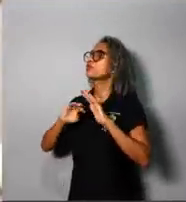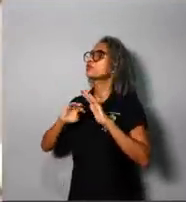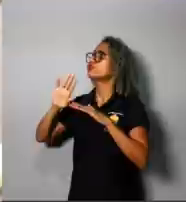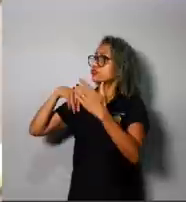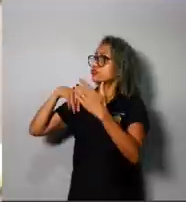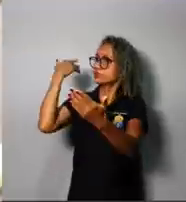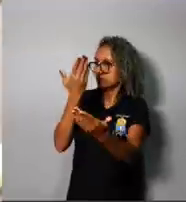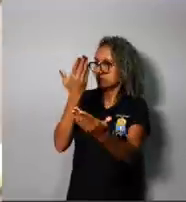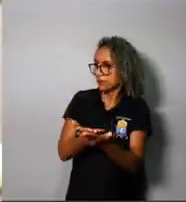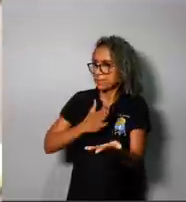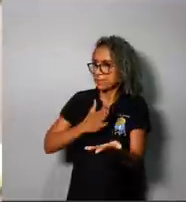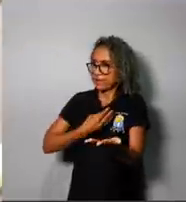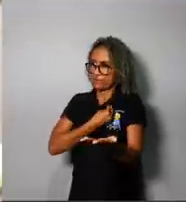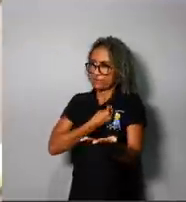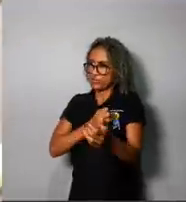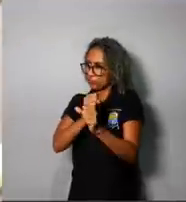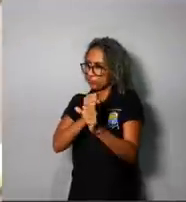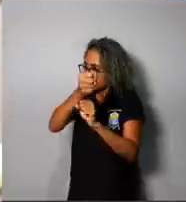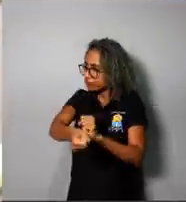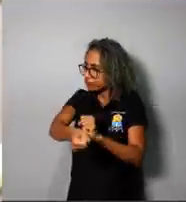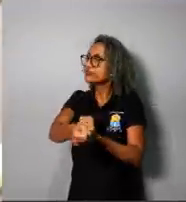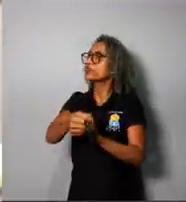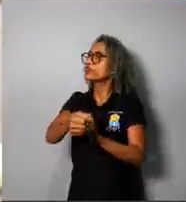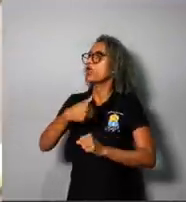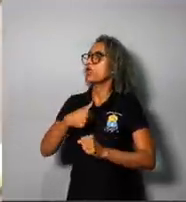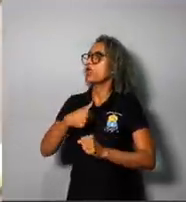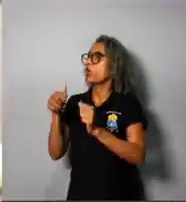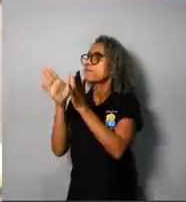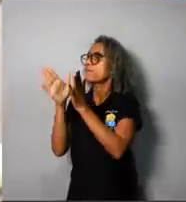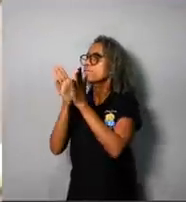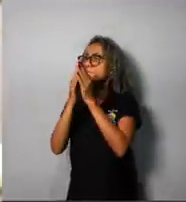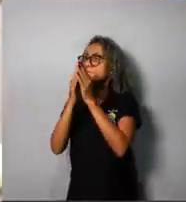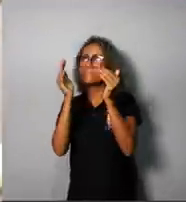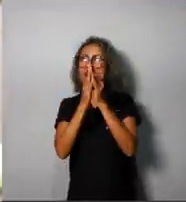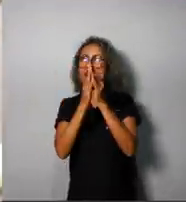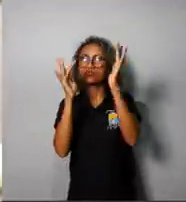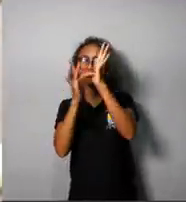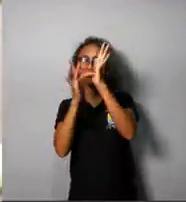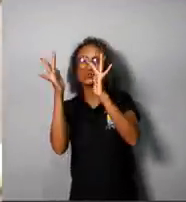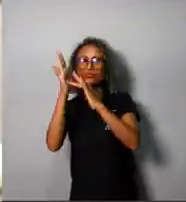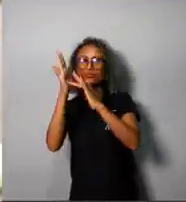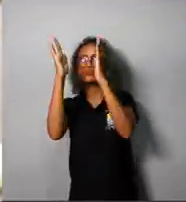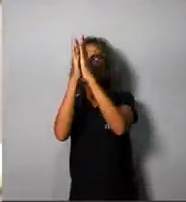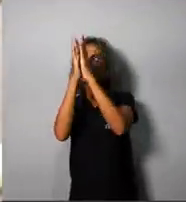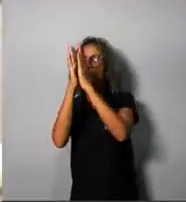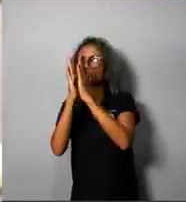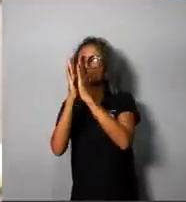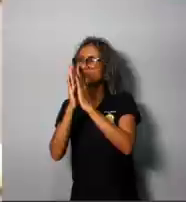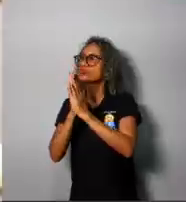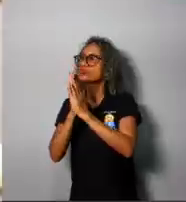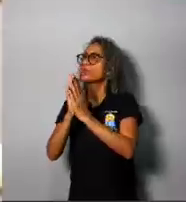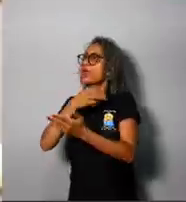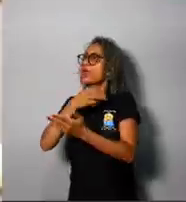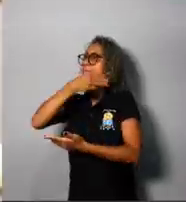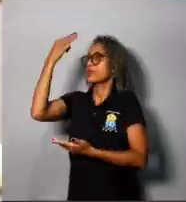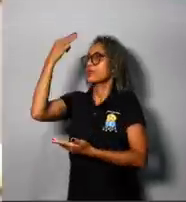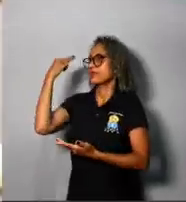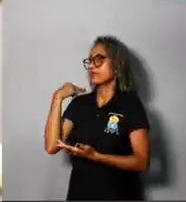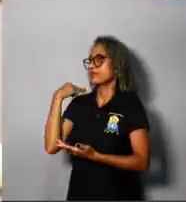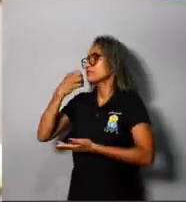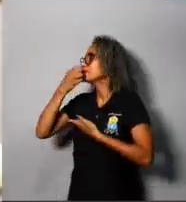tua intercessão junto ao teu Filho Jesus. Doce Senhora de